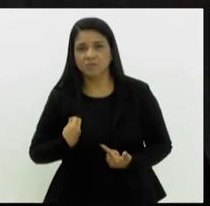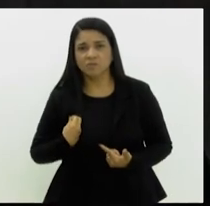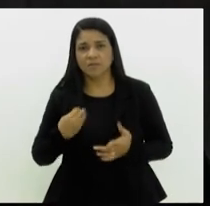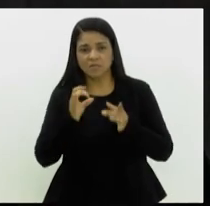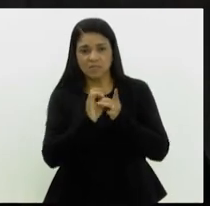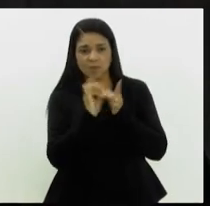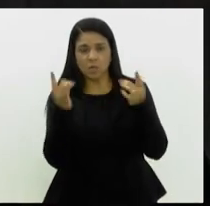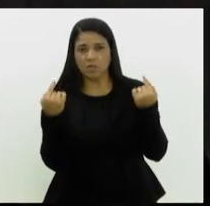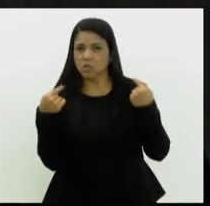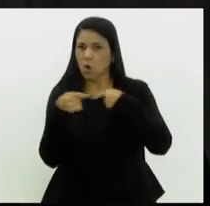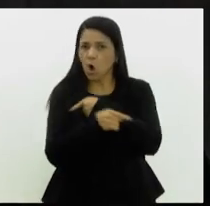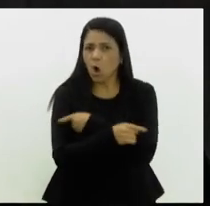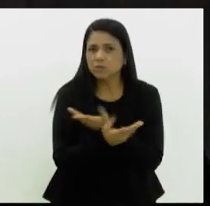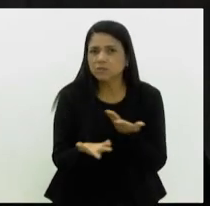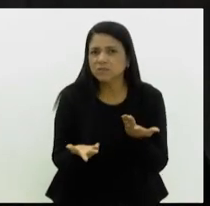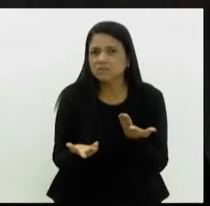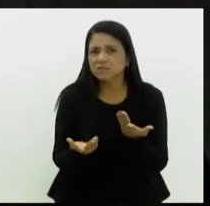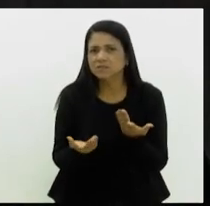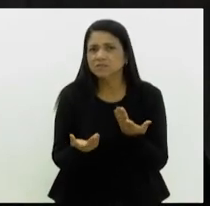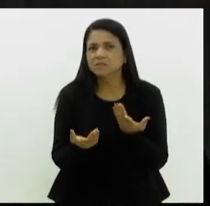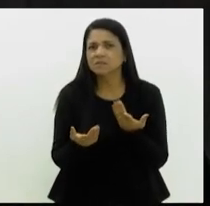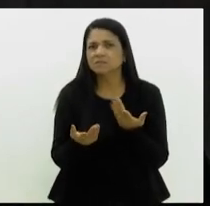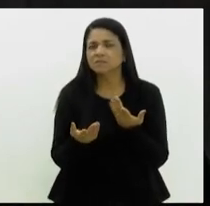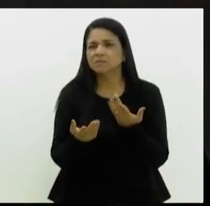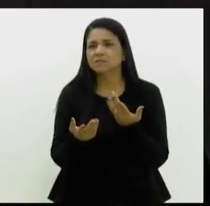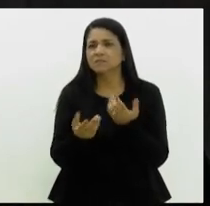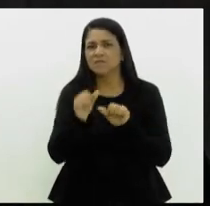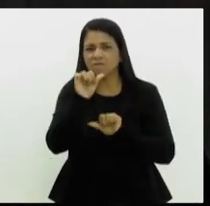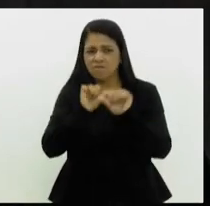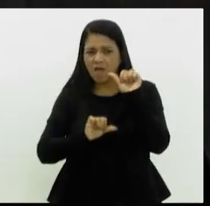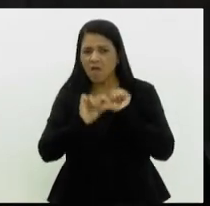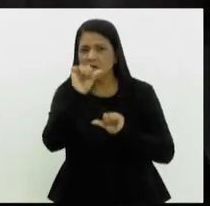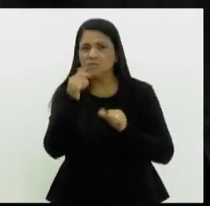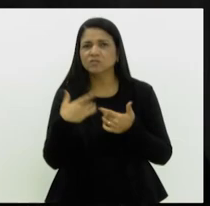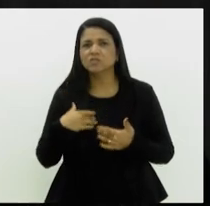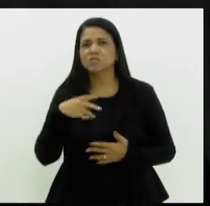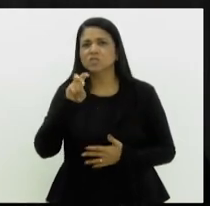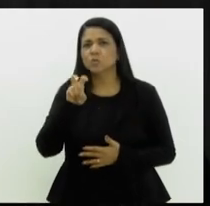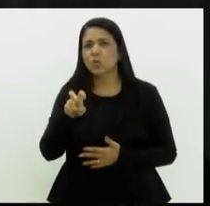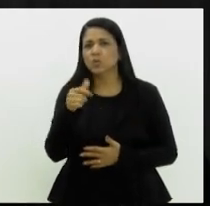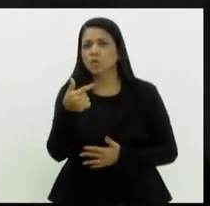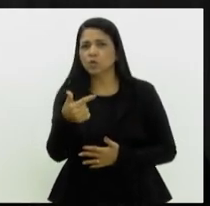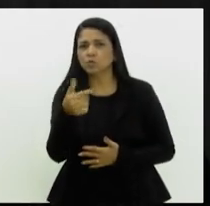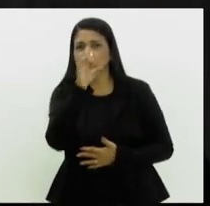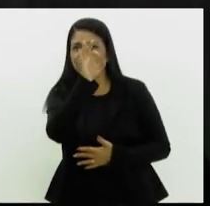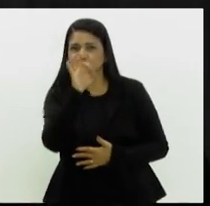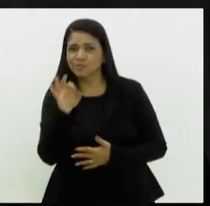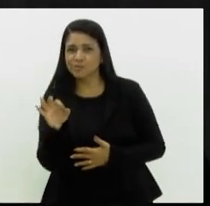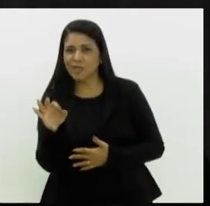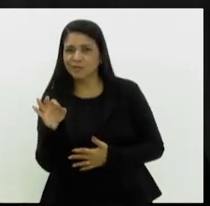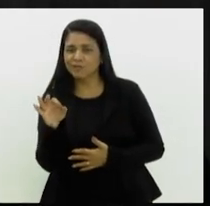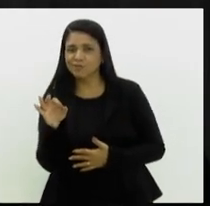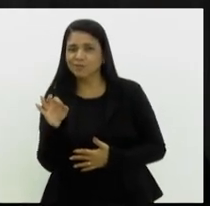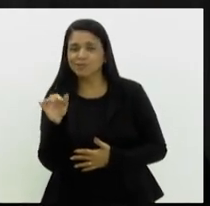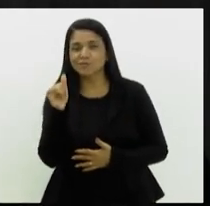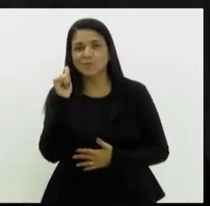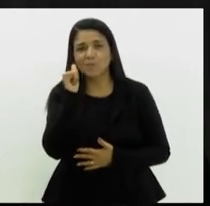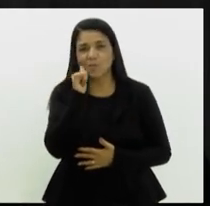Que democracia é essa, onde nós temos cerca de 52% de mulheres, não temos cerca de 52